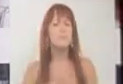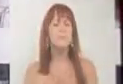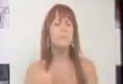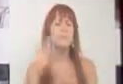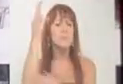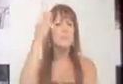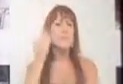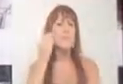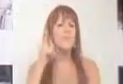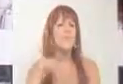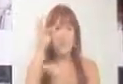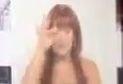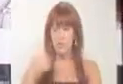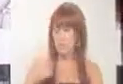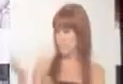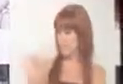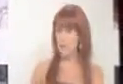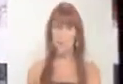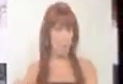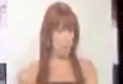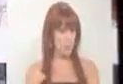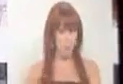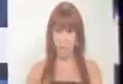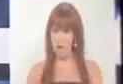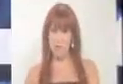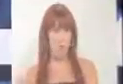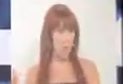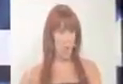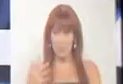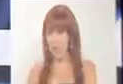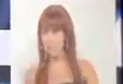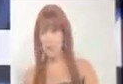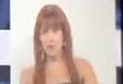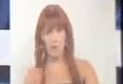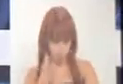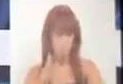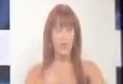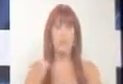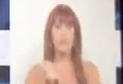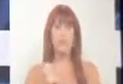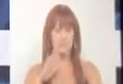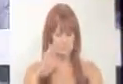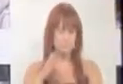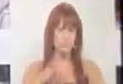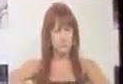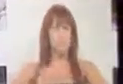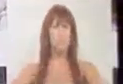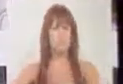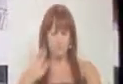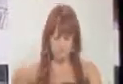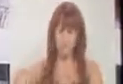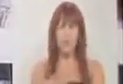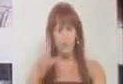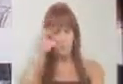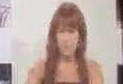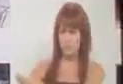as freguesias e como é que as freguesias se preparam, caso não haja alterações, caso a maioria se continue irredutível naquela que é a